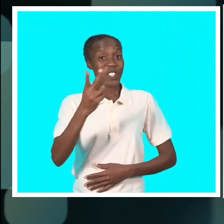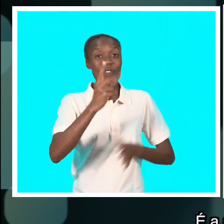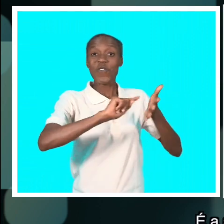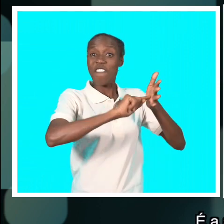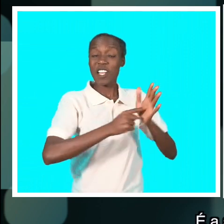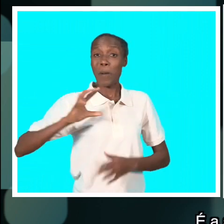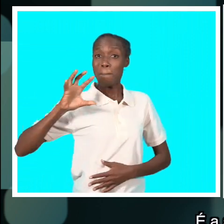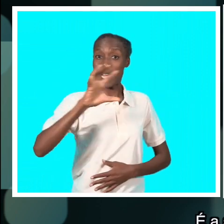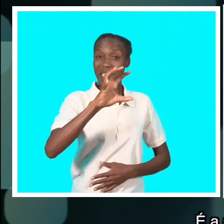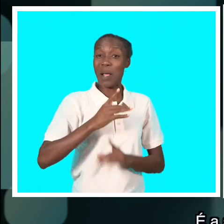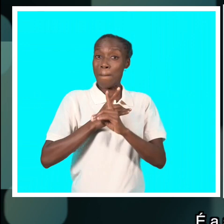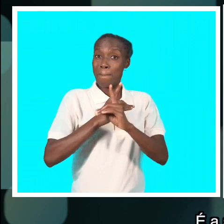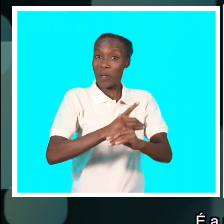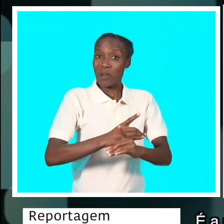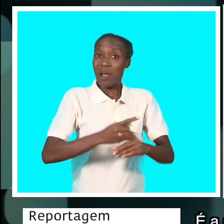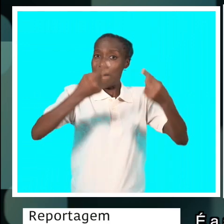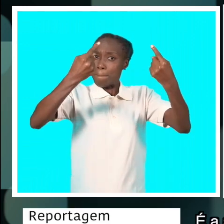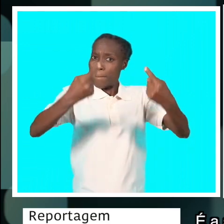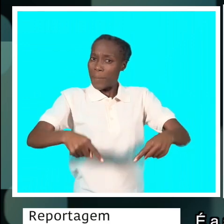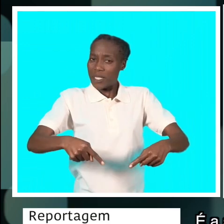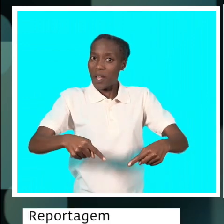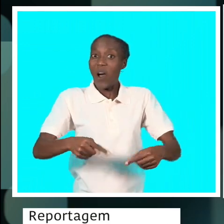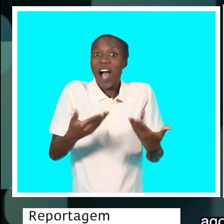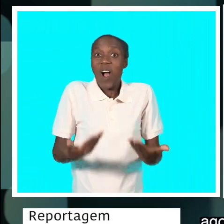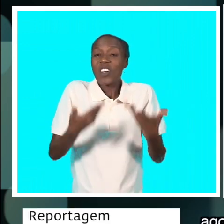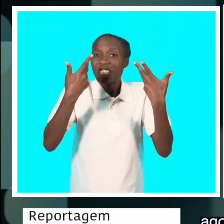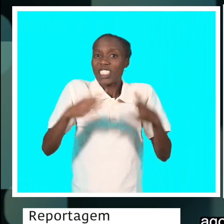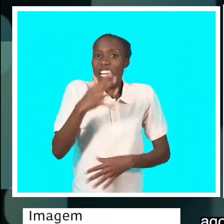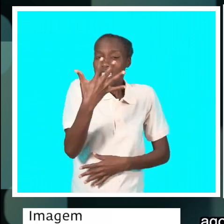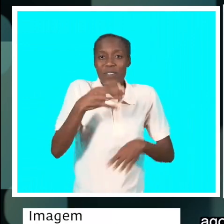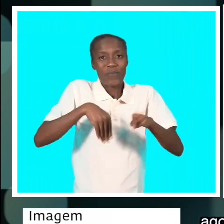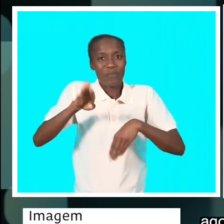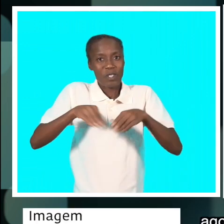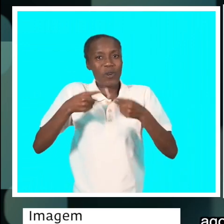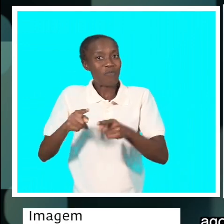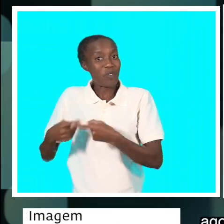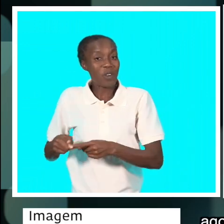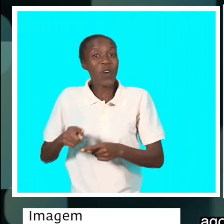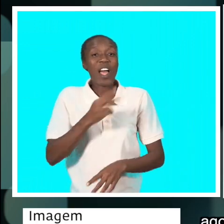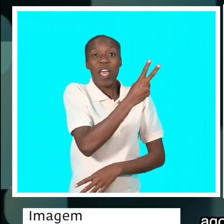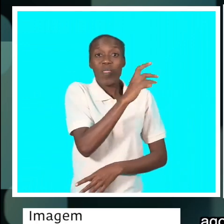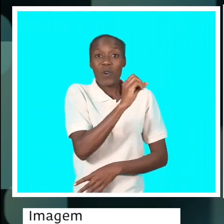segunda vez que o país faz parte desta competição. Agora com cinco modalidades.